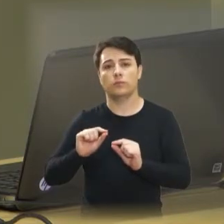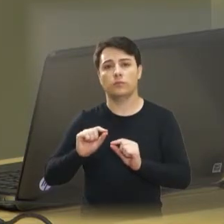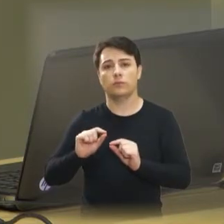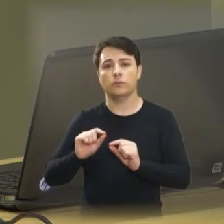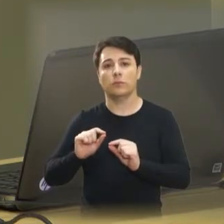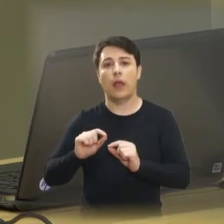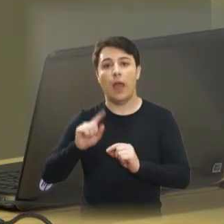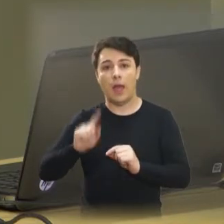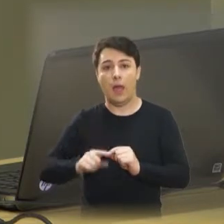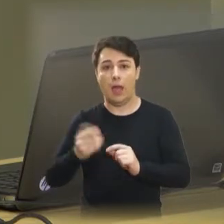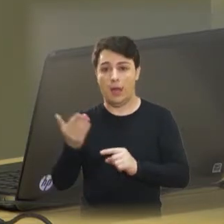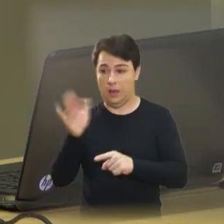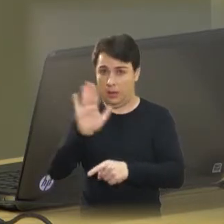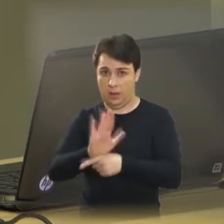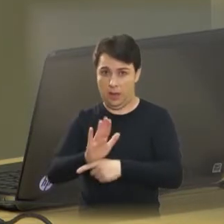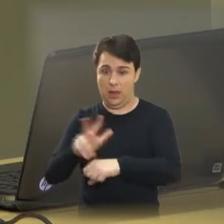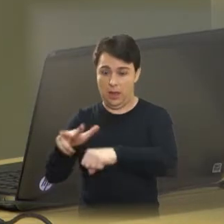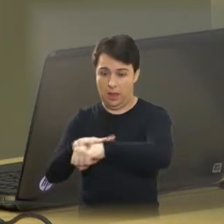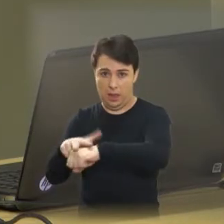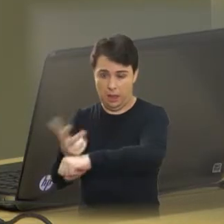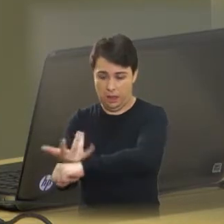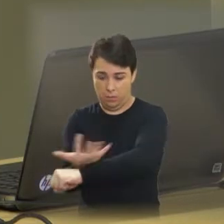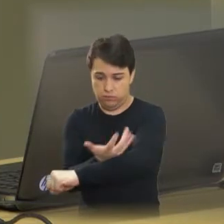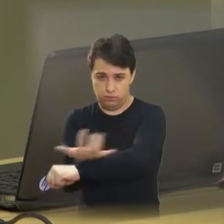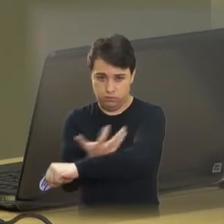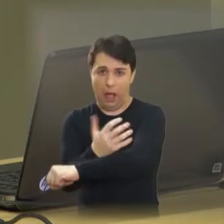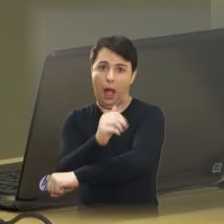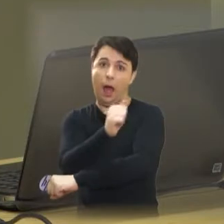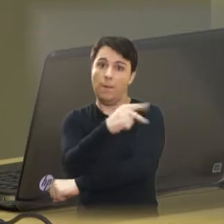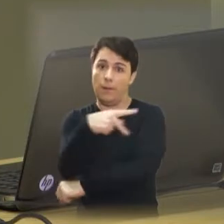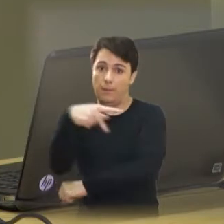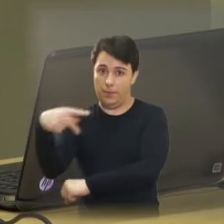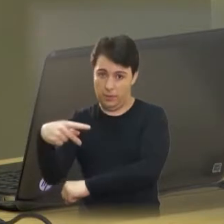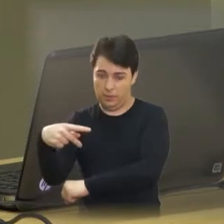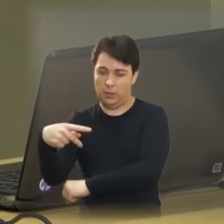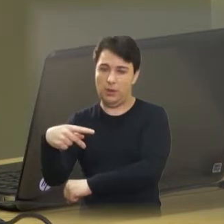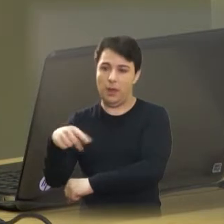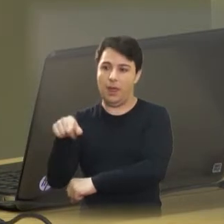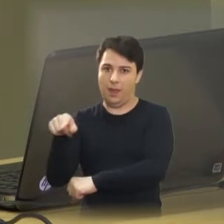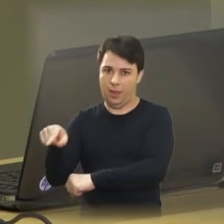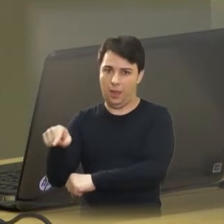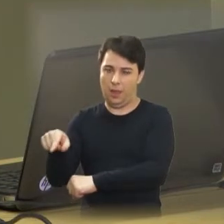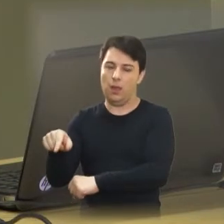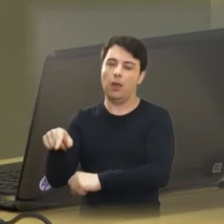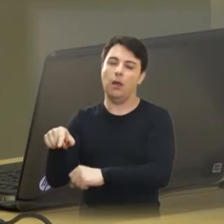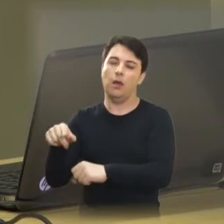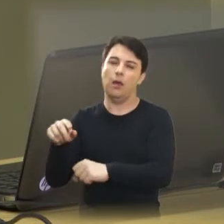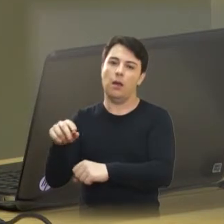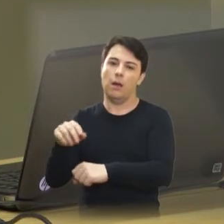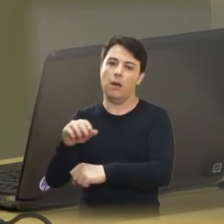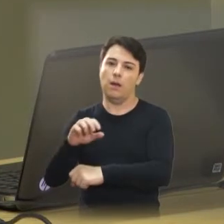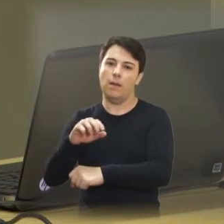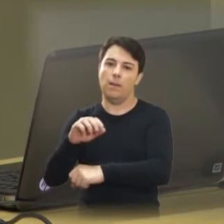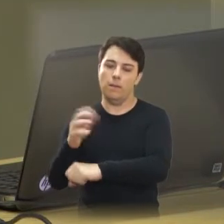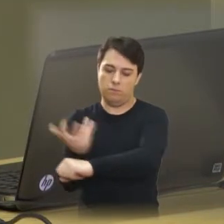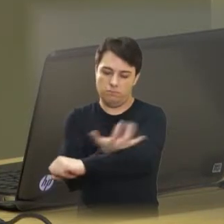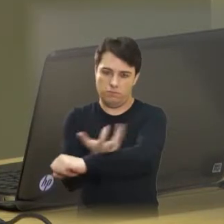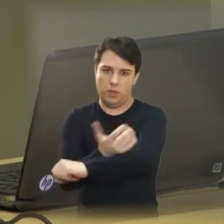tanto para essa formação da vegetação da área de APP, para a formação da vegetação de mata ciliar,